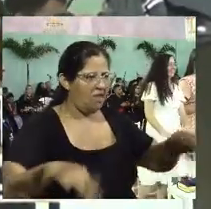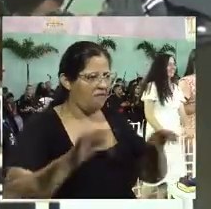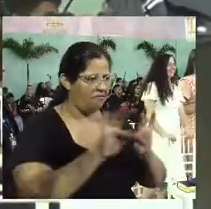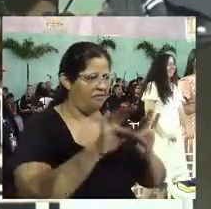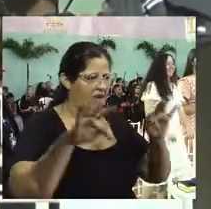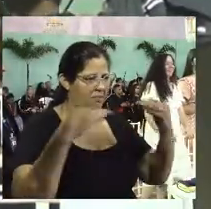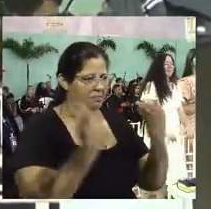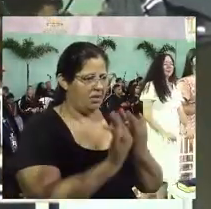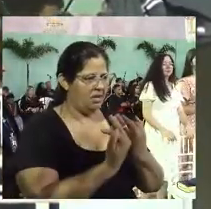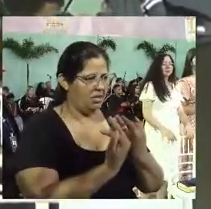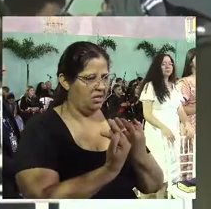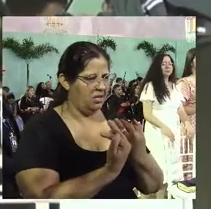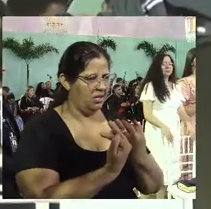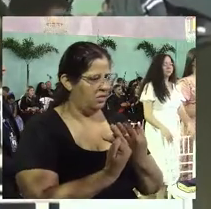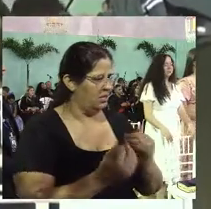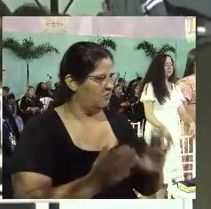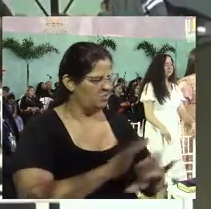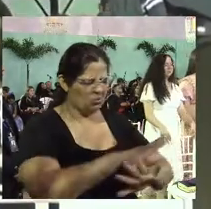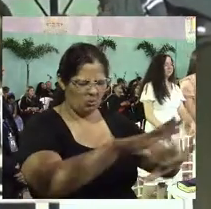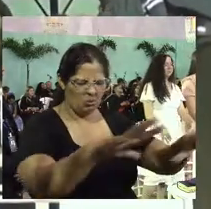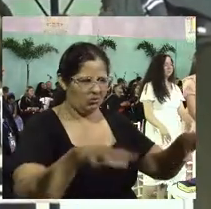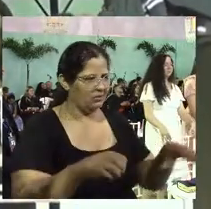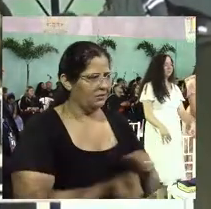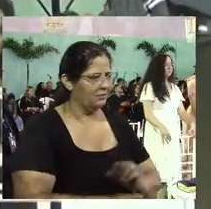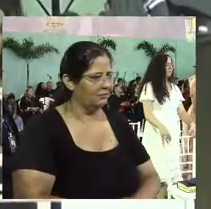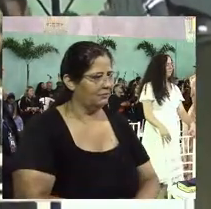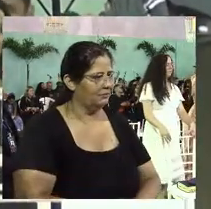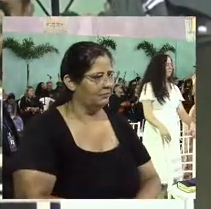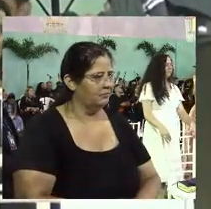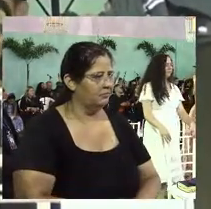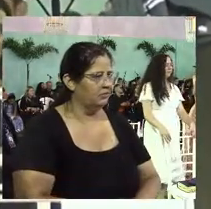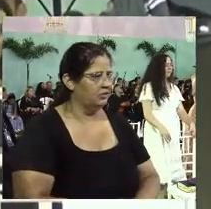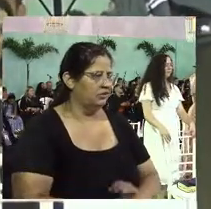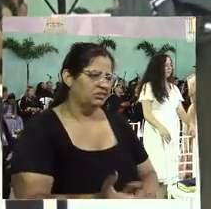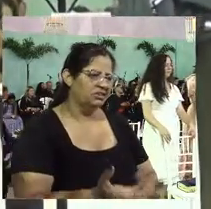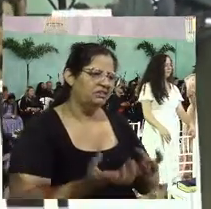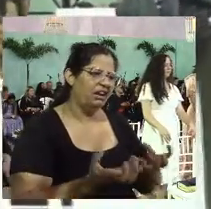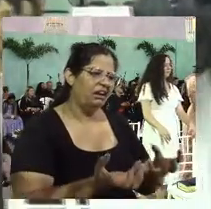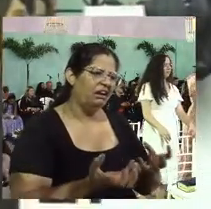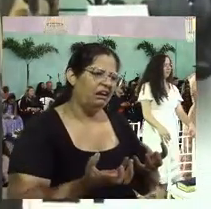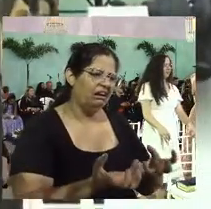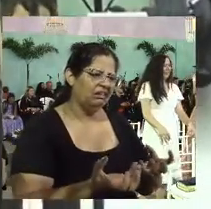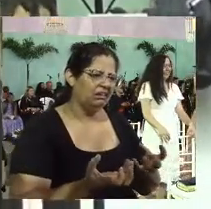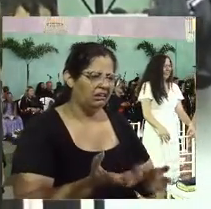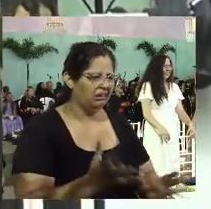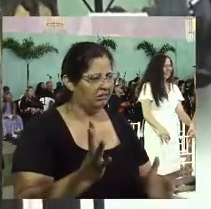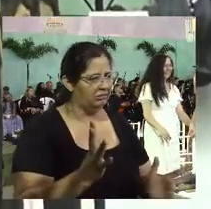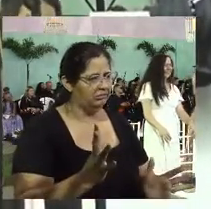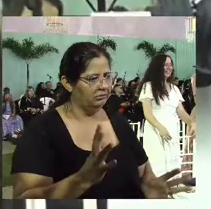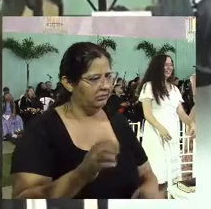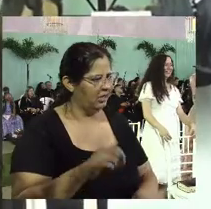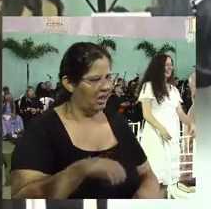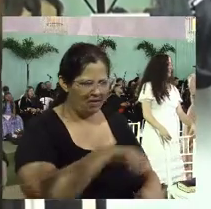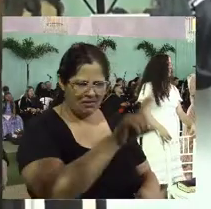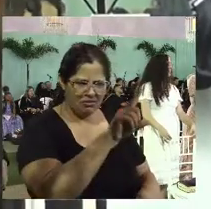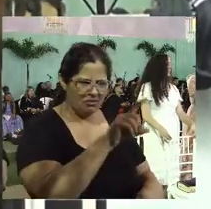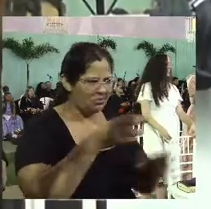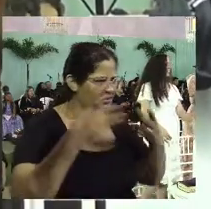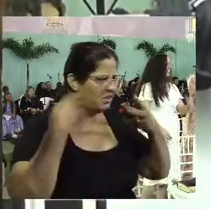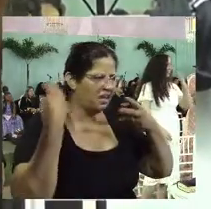parente leva o cachorro o gato leva tudo para lá que às vezes você não quer ir porque o cachorrinho vai ficar só leva o cachorro também o gatozinho